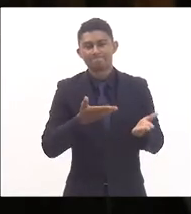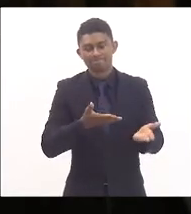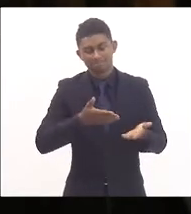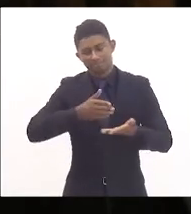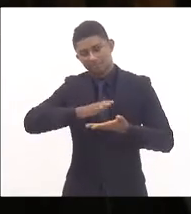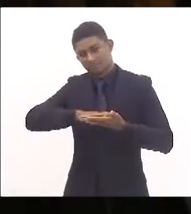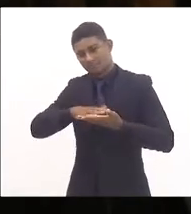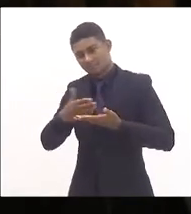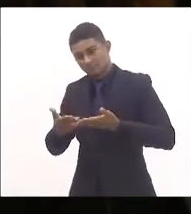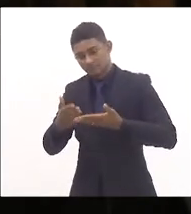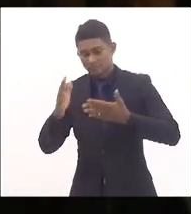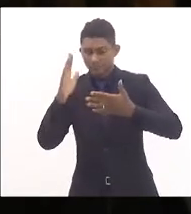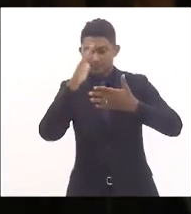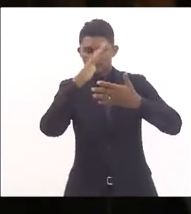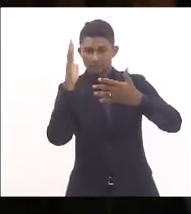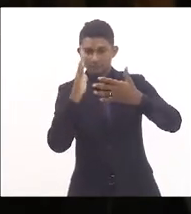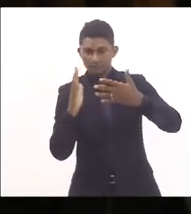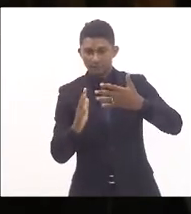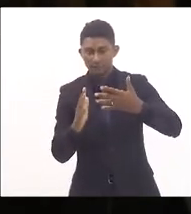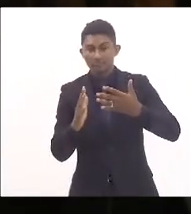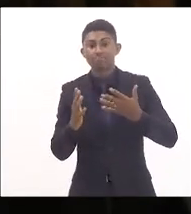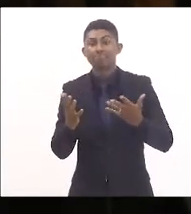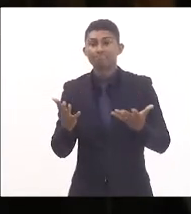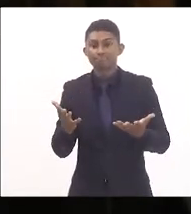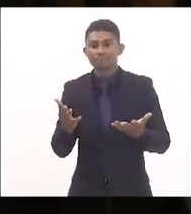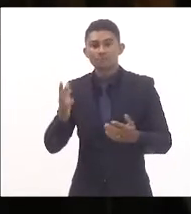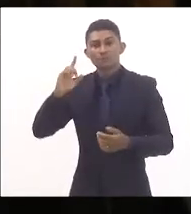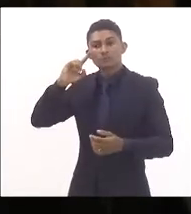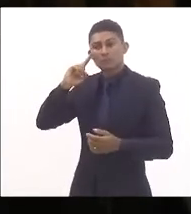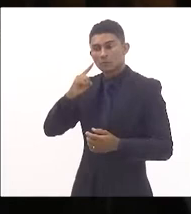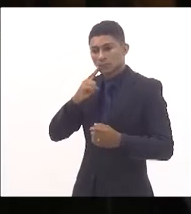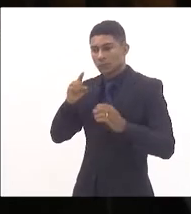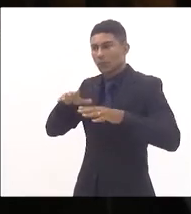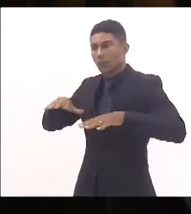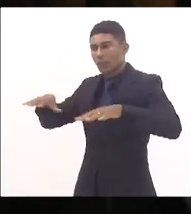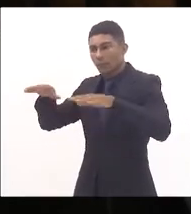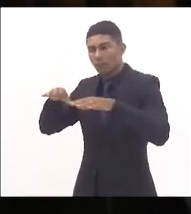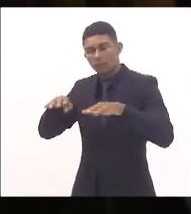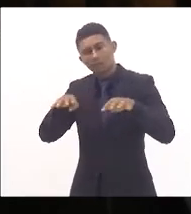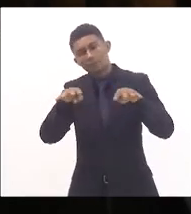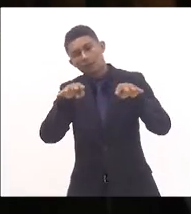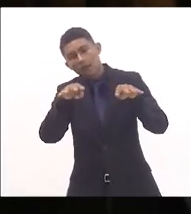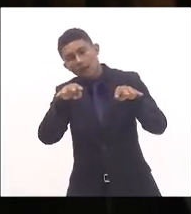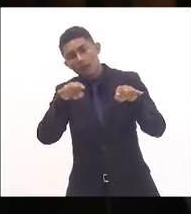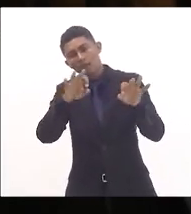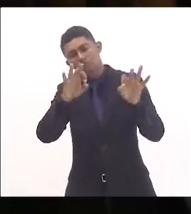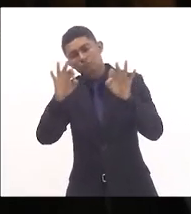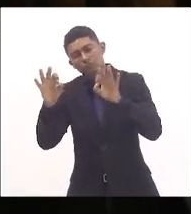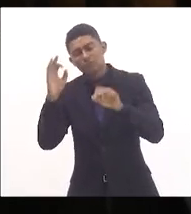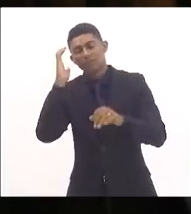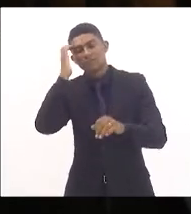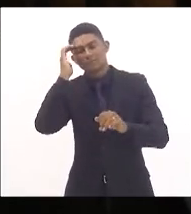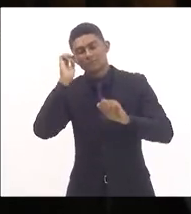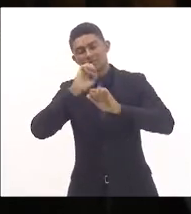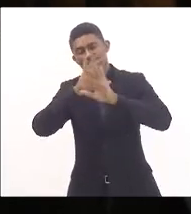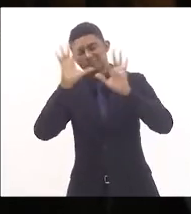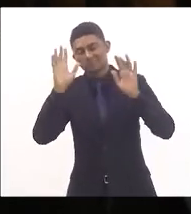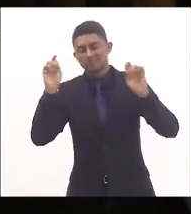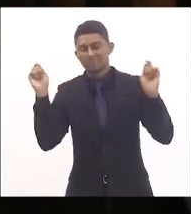intérprete da linguagem de Libras, que leva a nossa voz aos